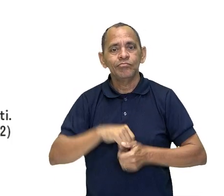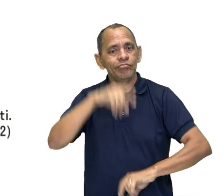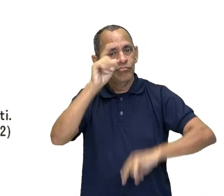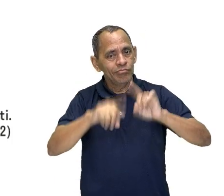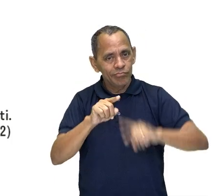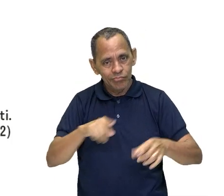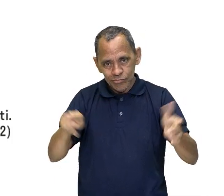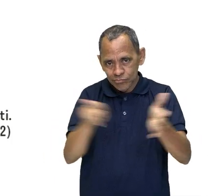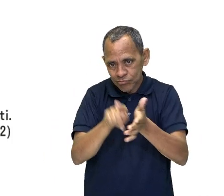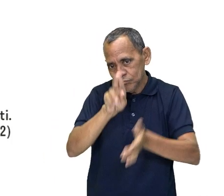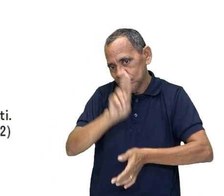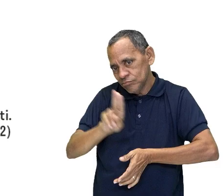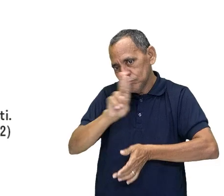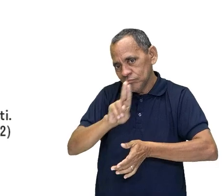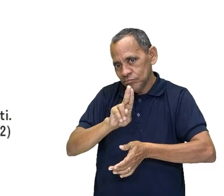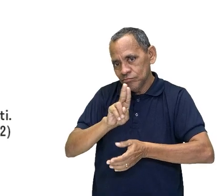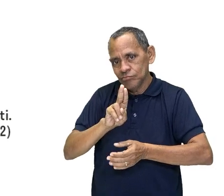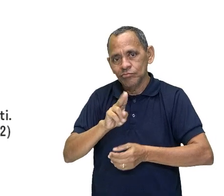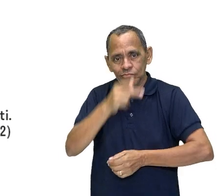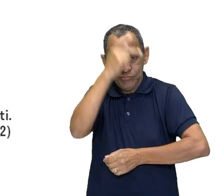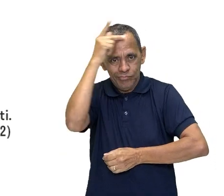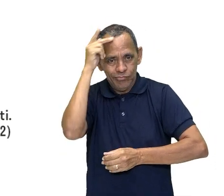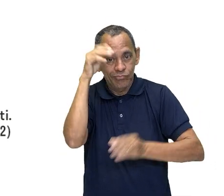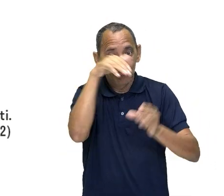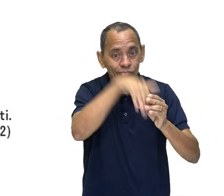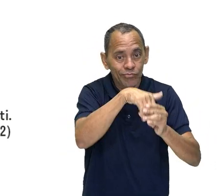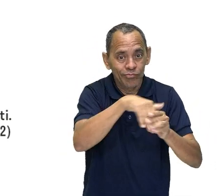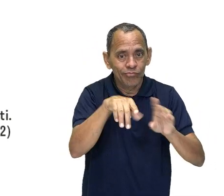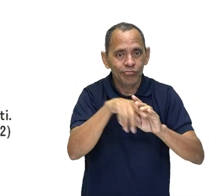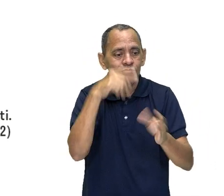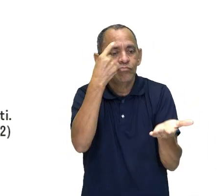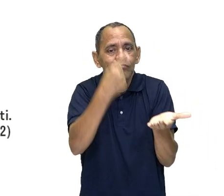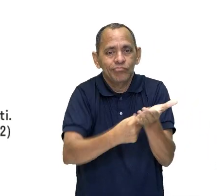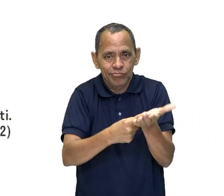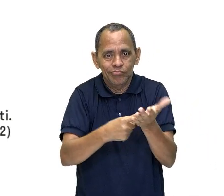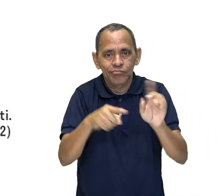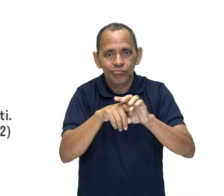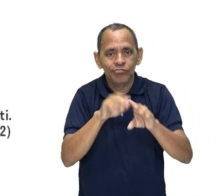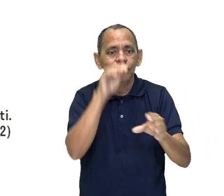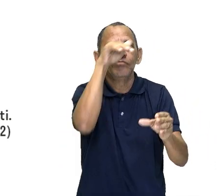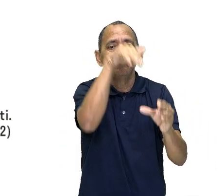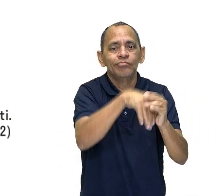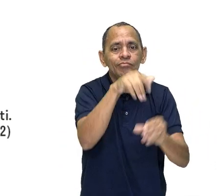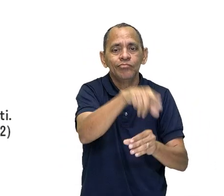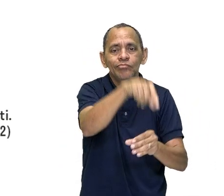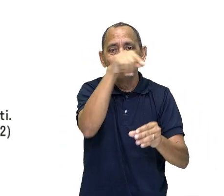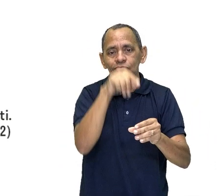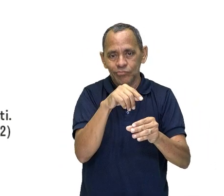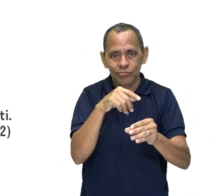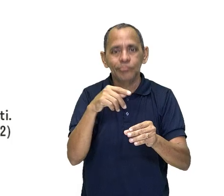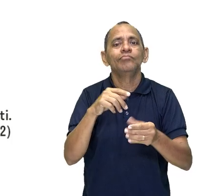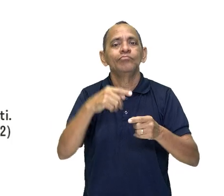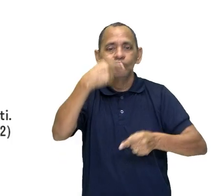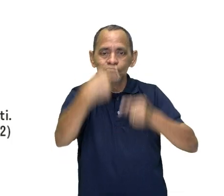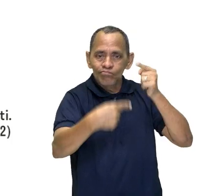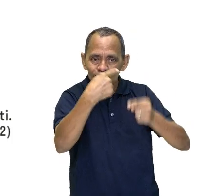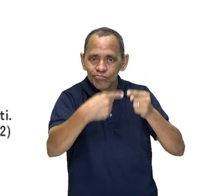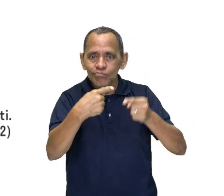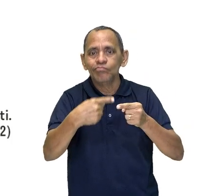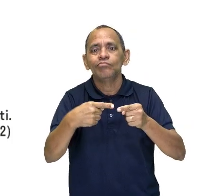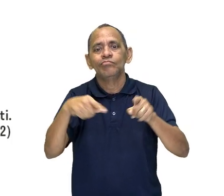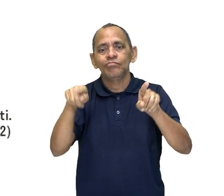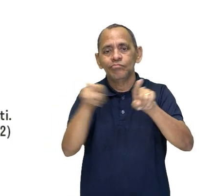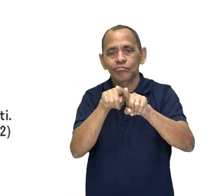ser usados pelo eleitor, que se comprometia em votar no político indicado pelo coronel ou até mesmo no